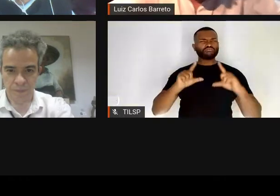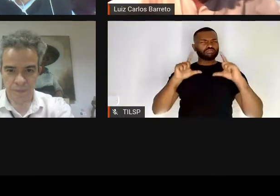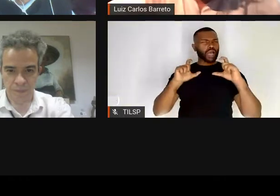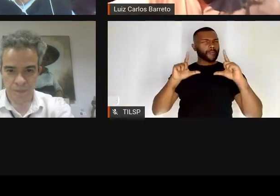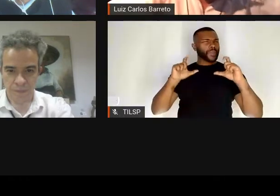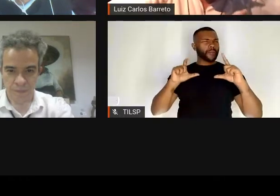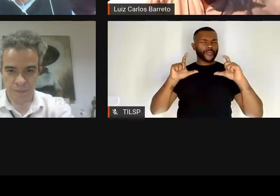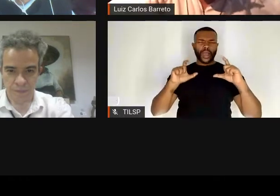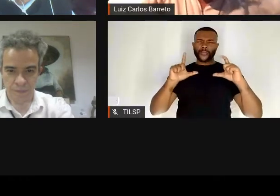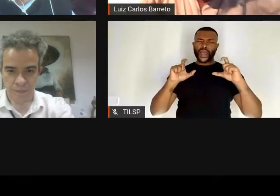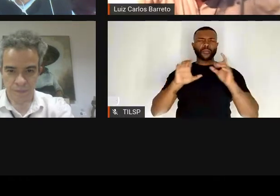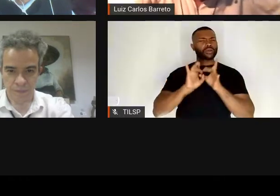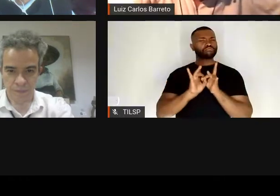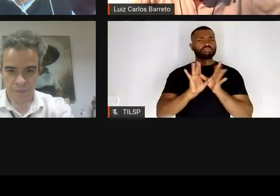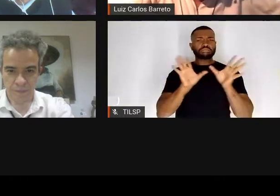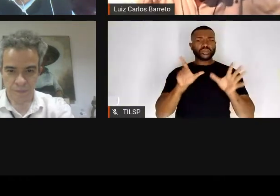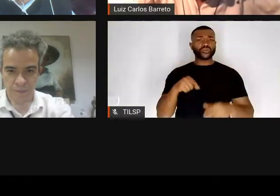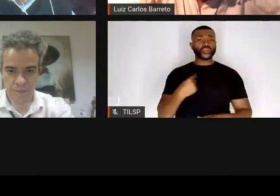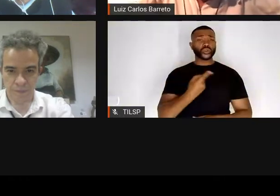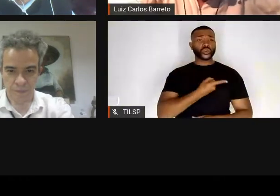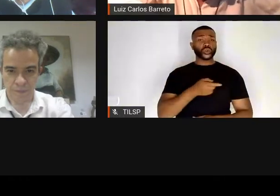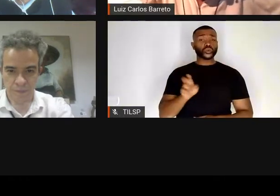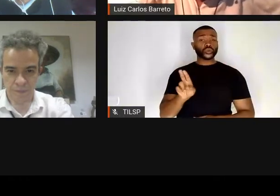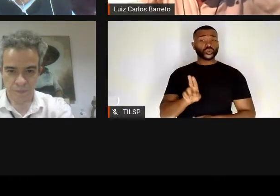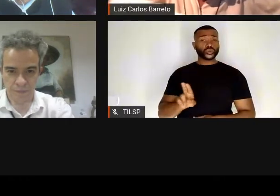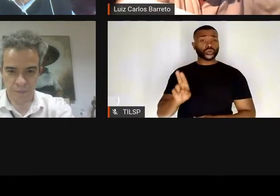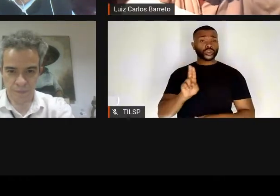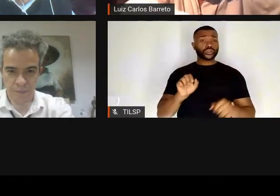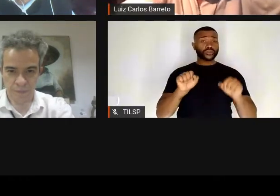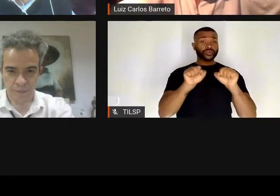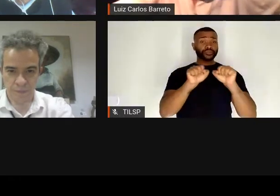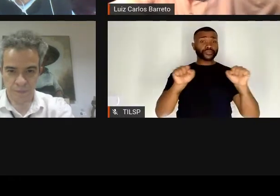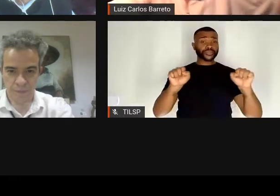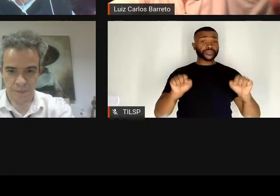A gente usava um sistema de...